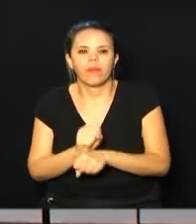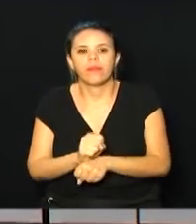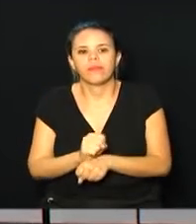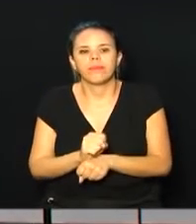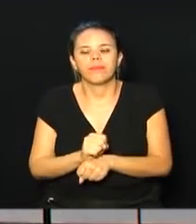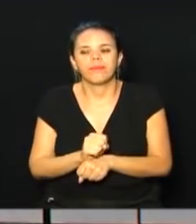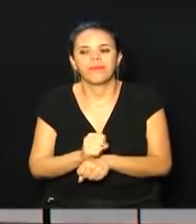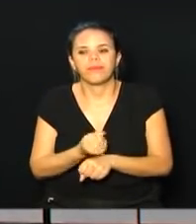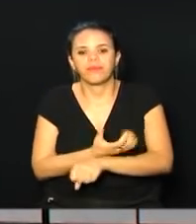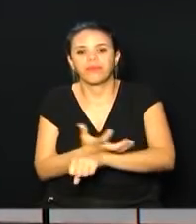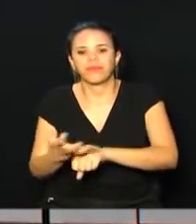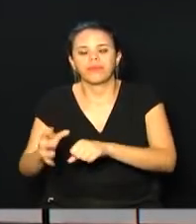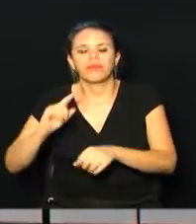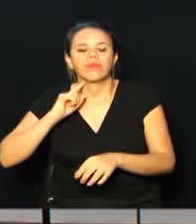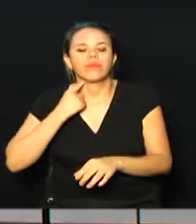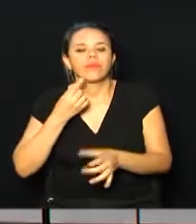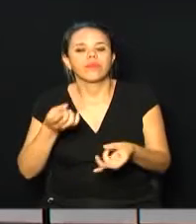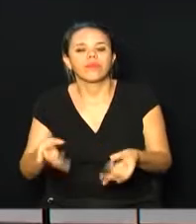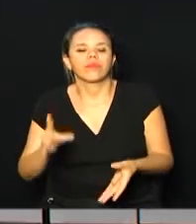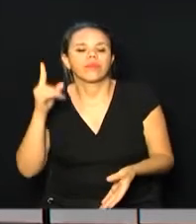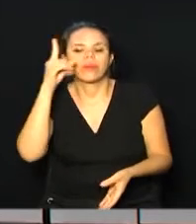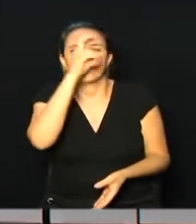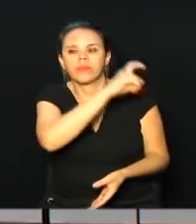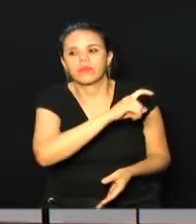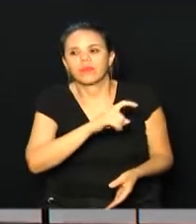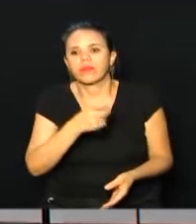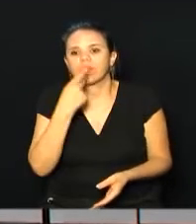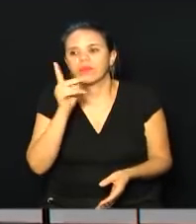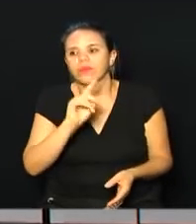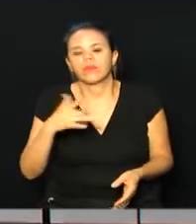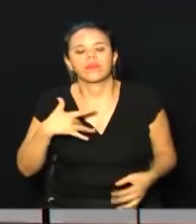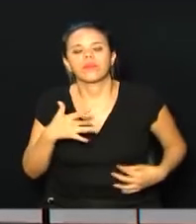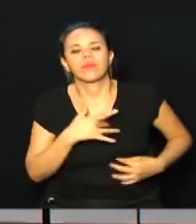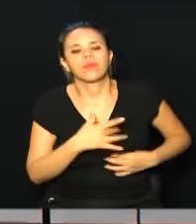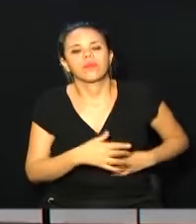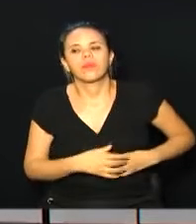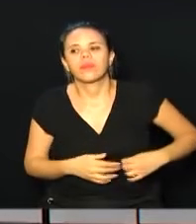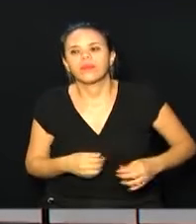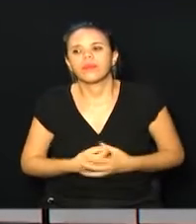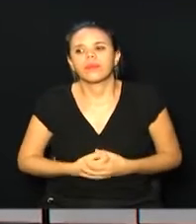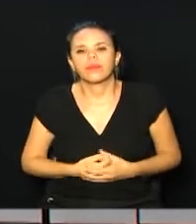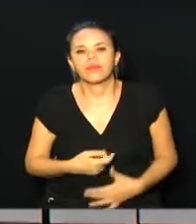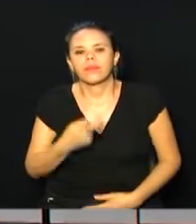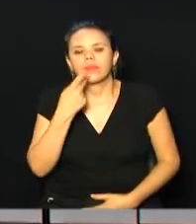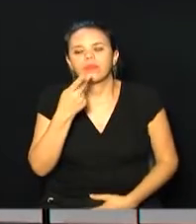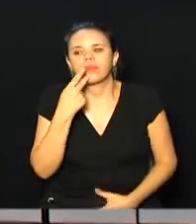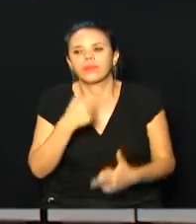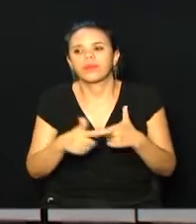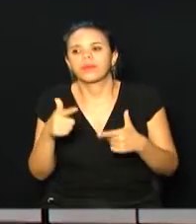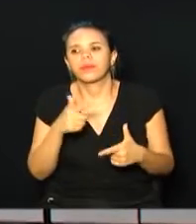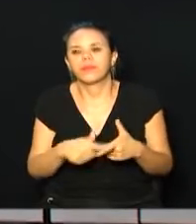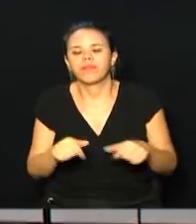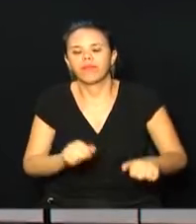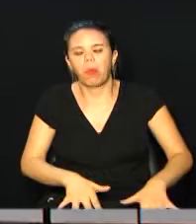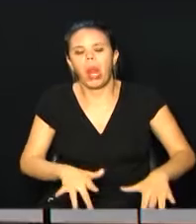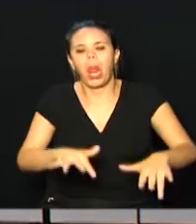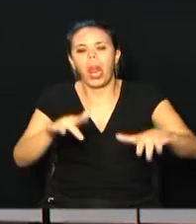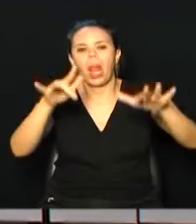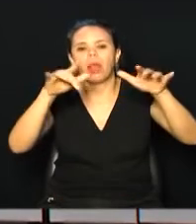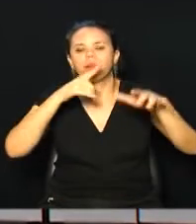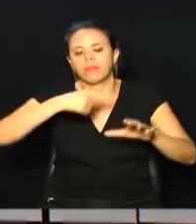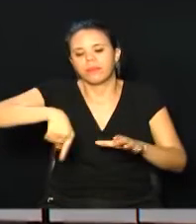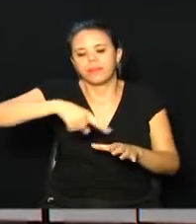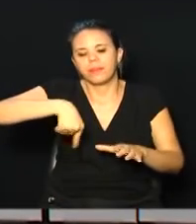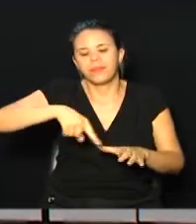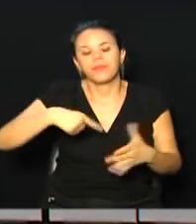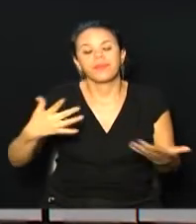mato, com entulho. É muito difícil, sem falar na saúde. A gente está falando aqui de problemas de enchente, de bueiro,